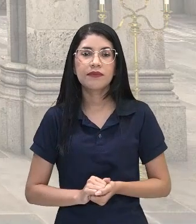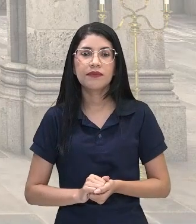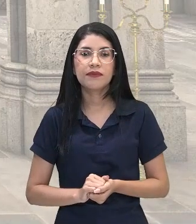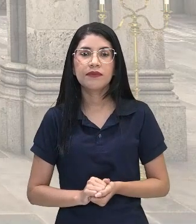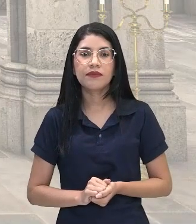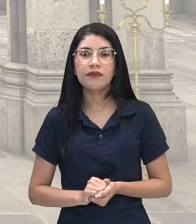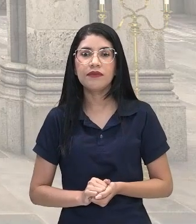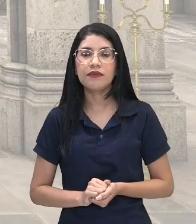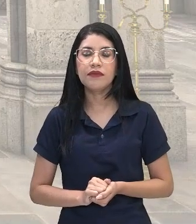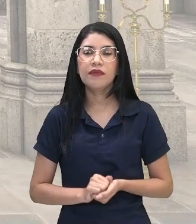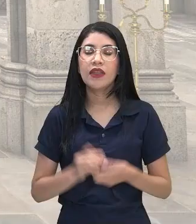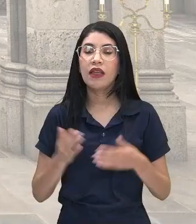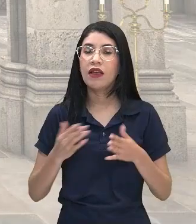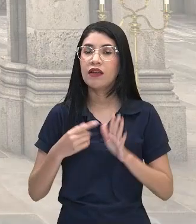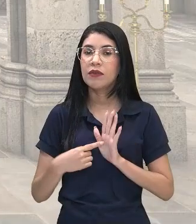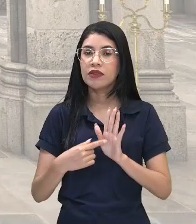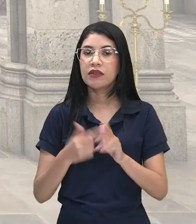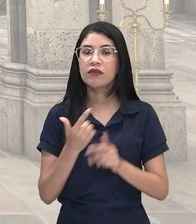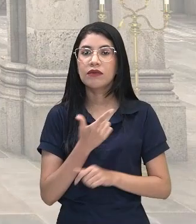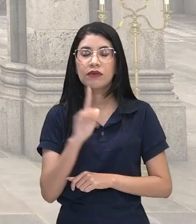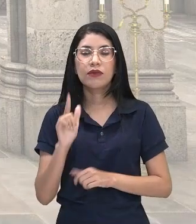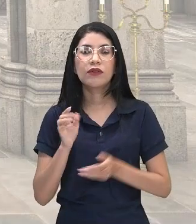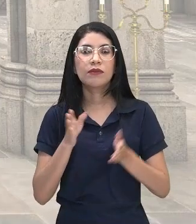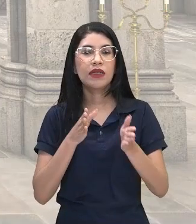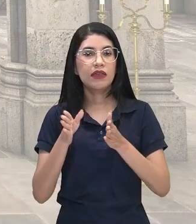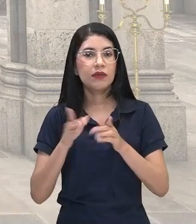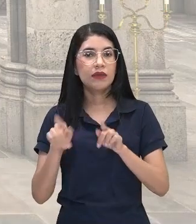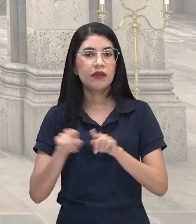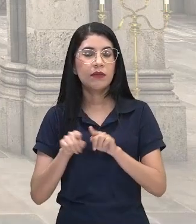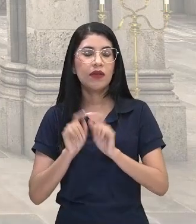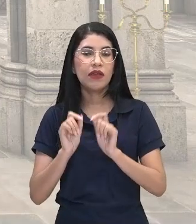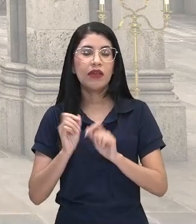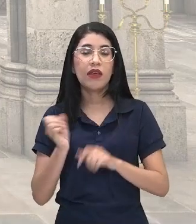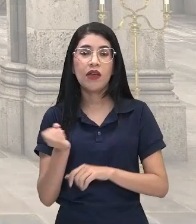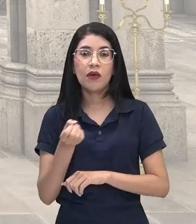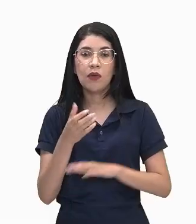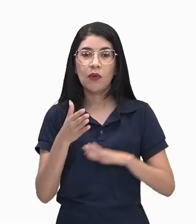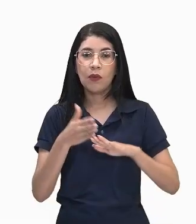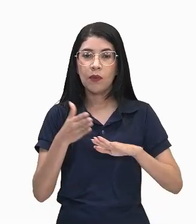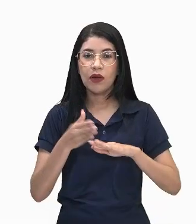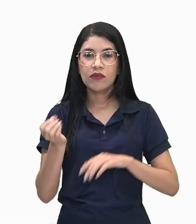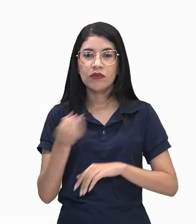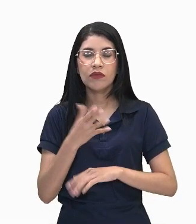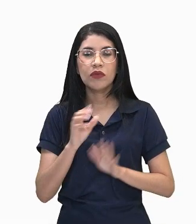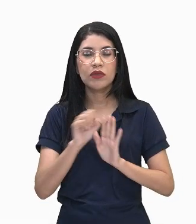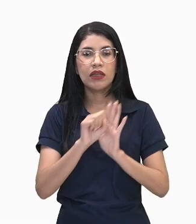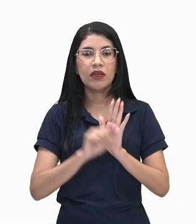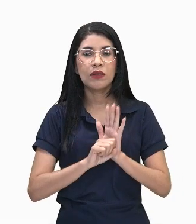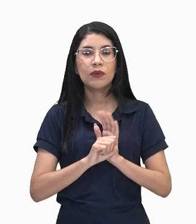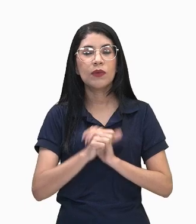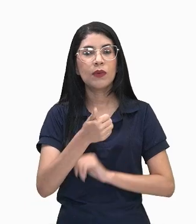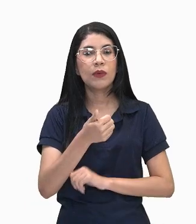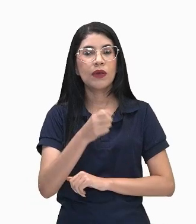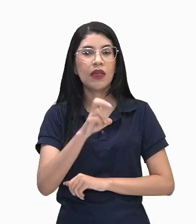E agora vamos conhecer uma outra época, que é a Era Moderna, que vai do século V ao